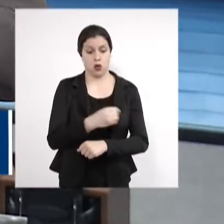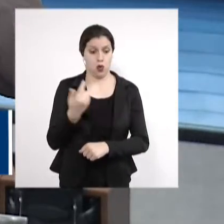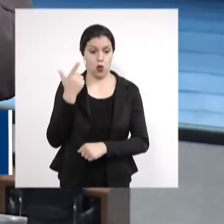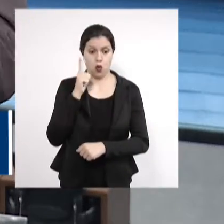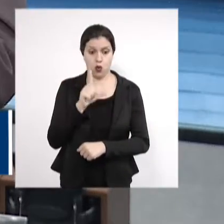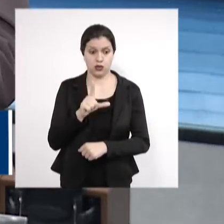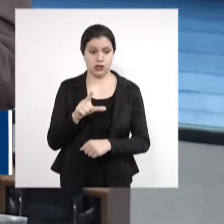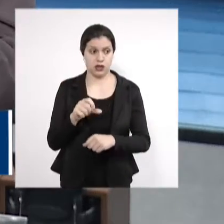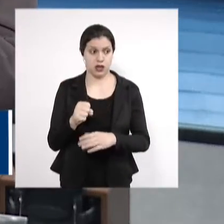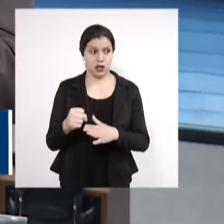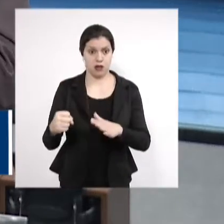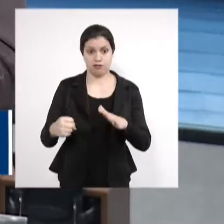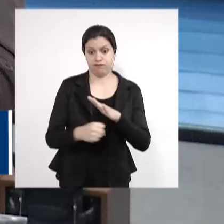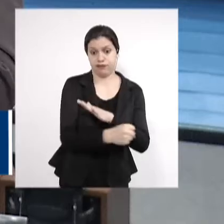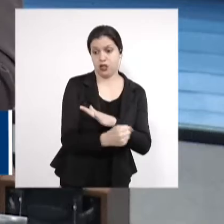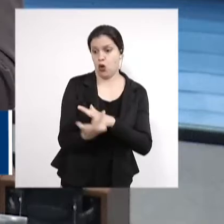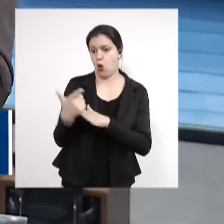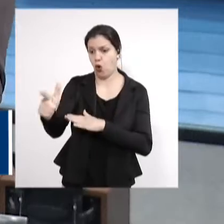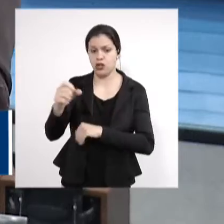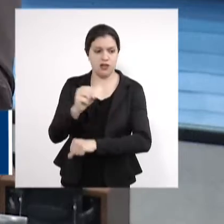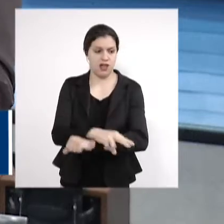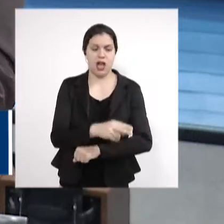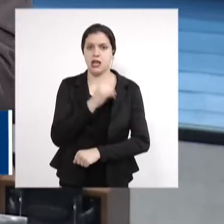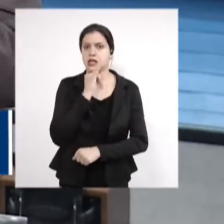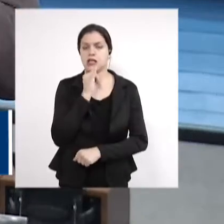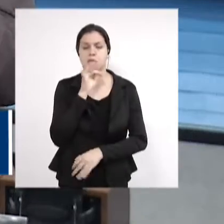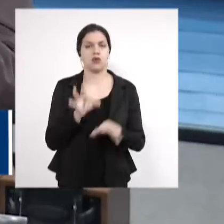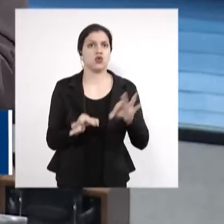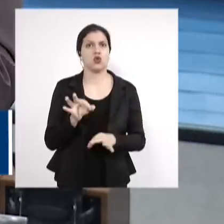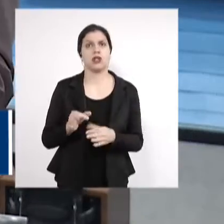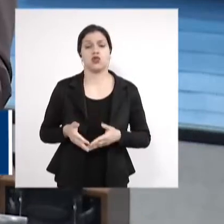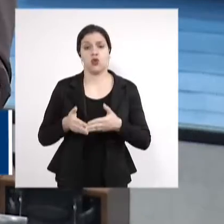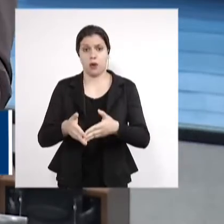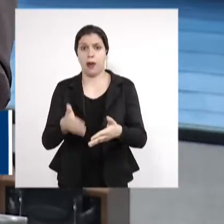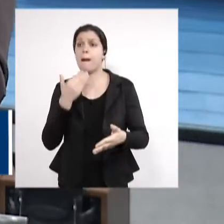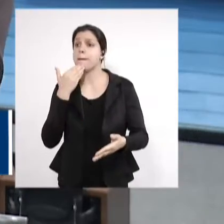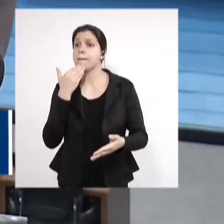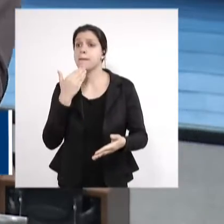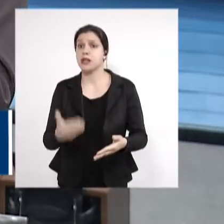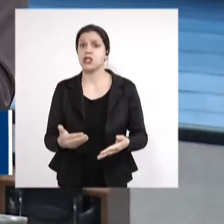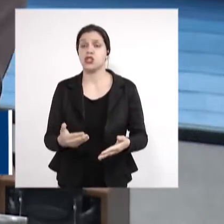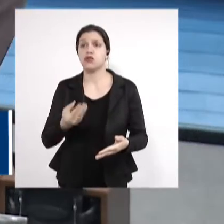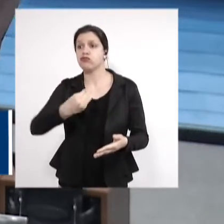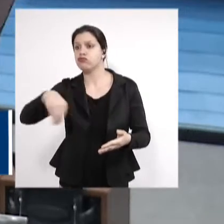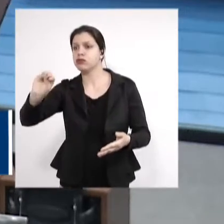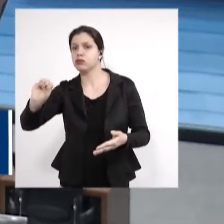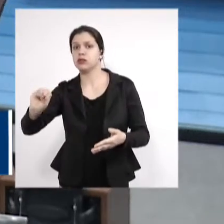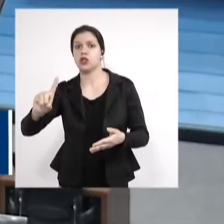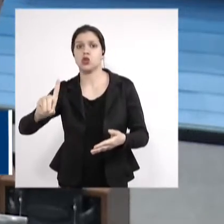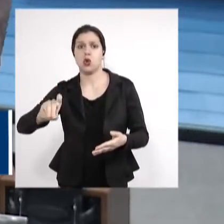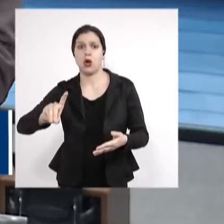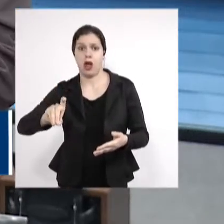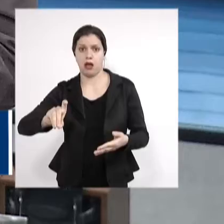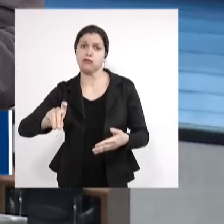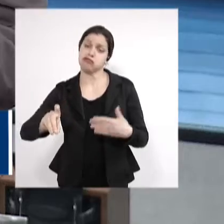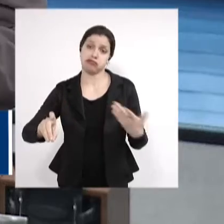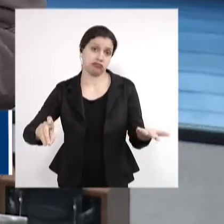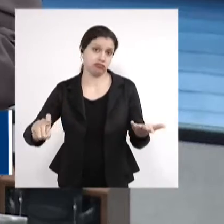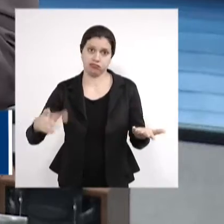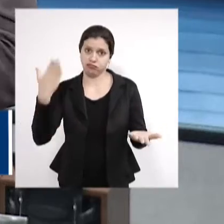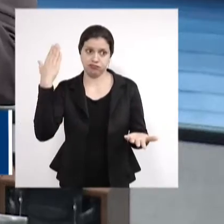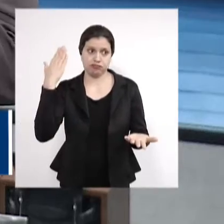removido para uma outra vaga, um juiz de Corumbá pediu promoção, foi promovido para ir para Dourados. Situação